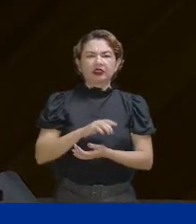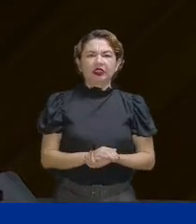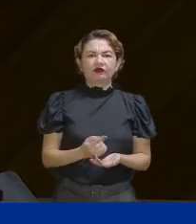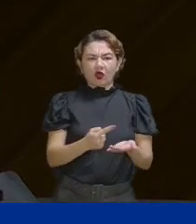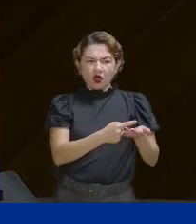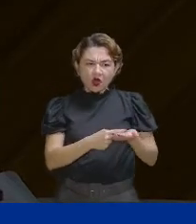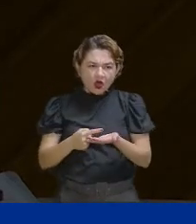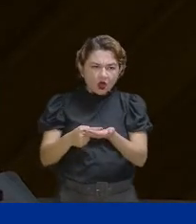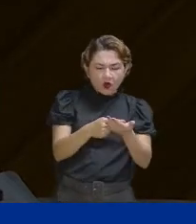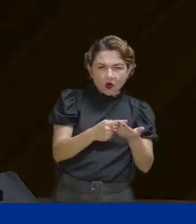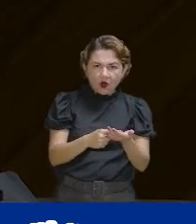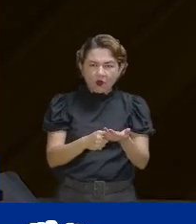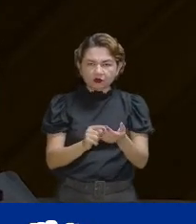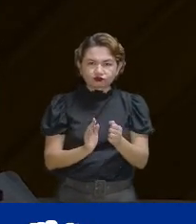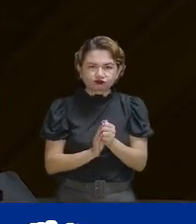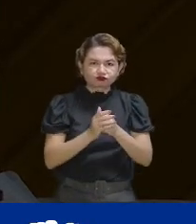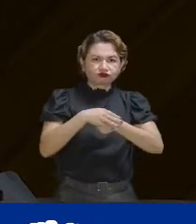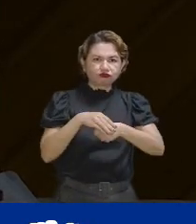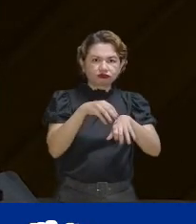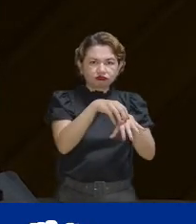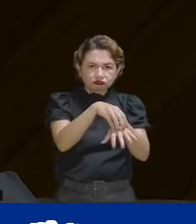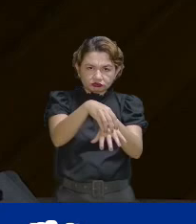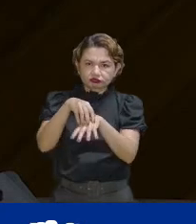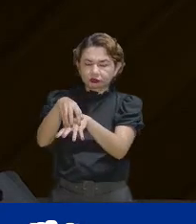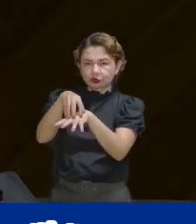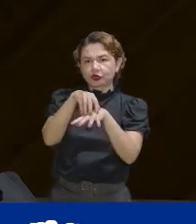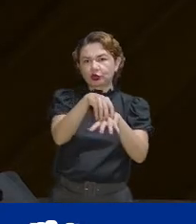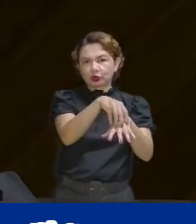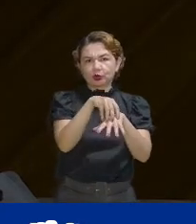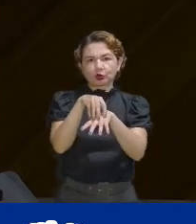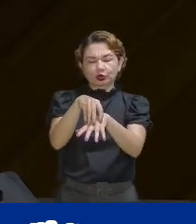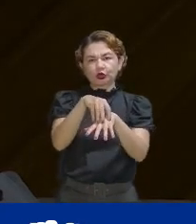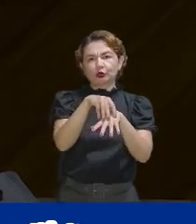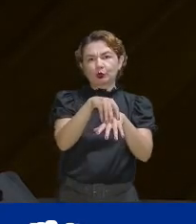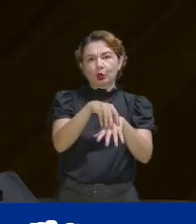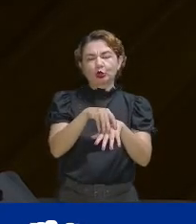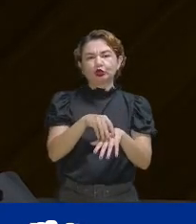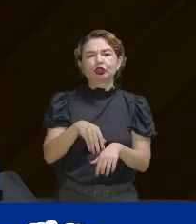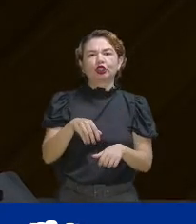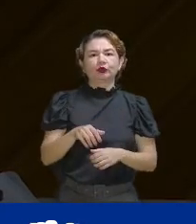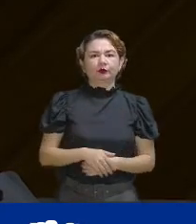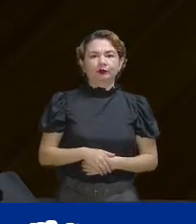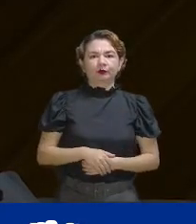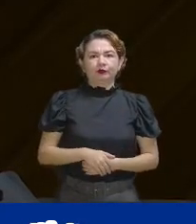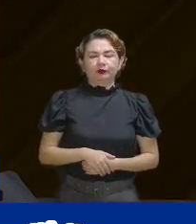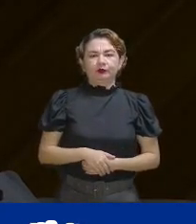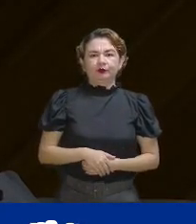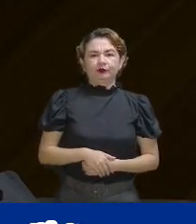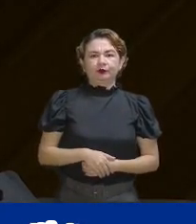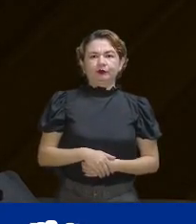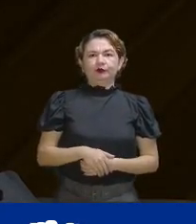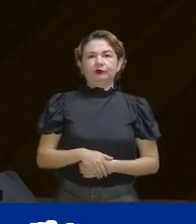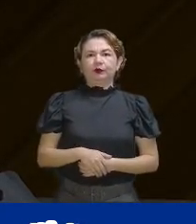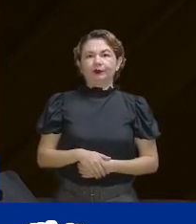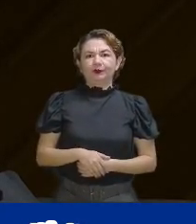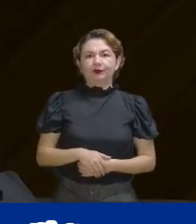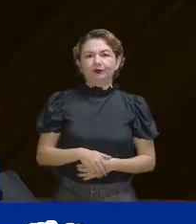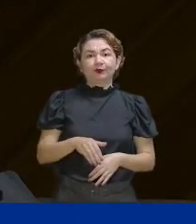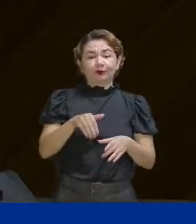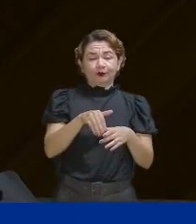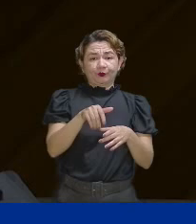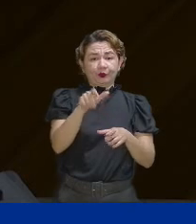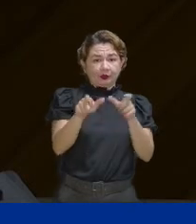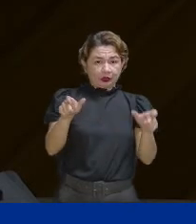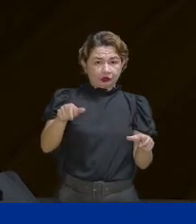conluio entre os participantes para que se operacionalizasse o esquema ilícito de transporte